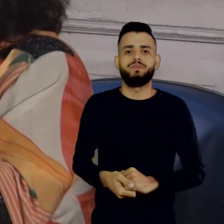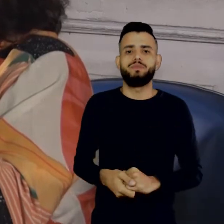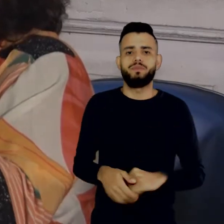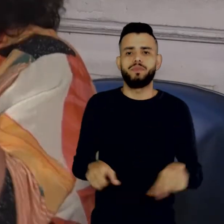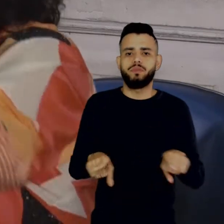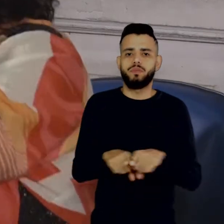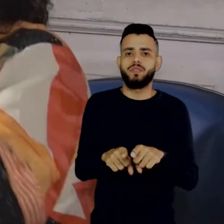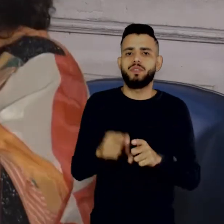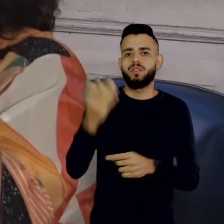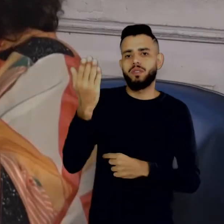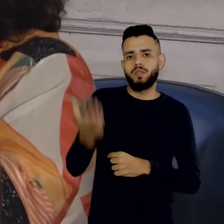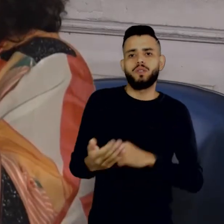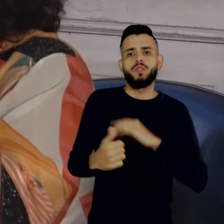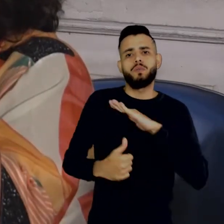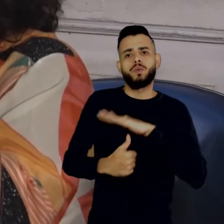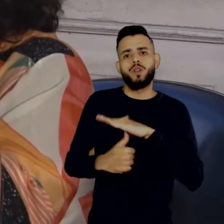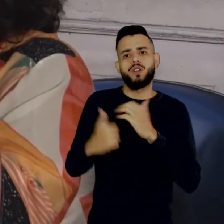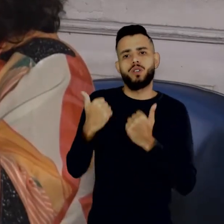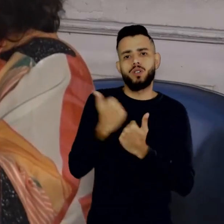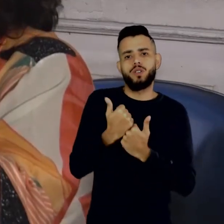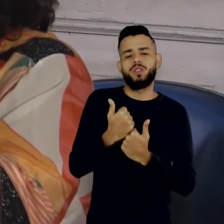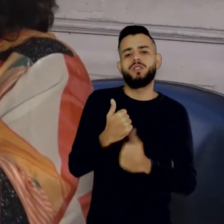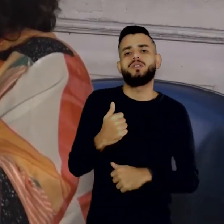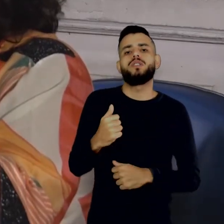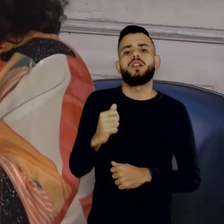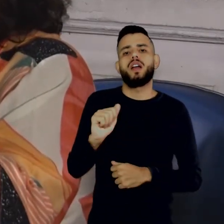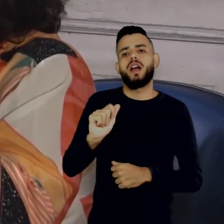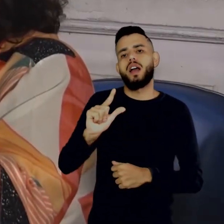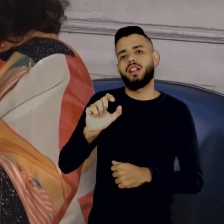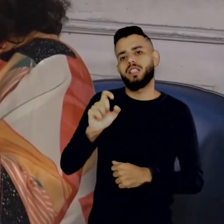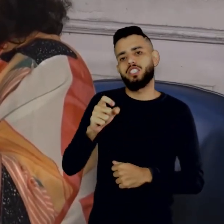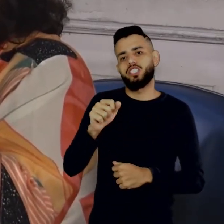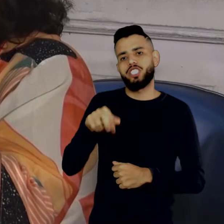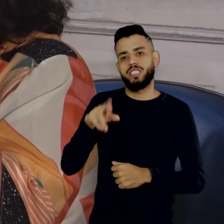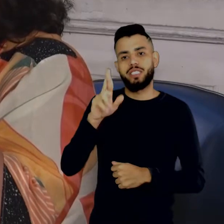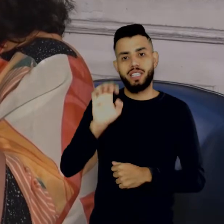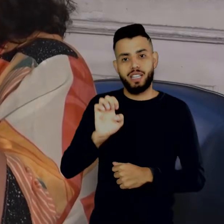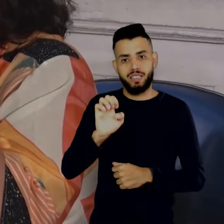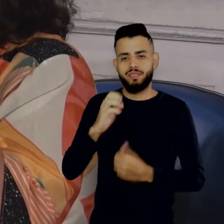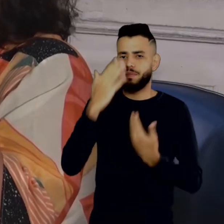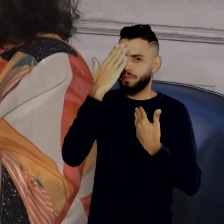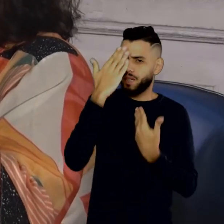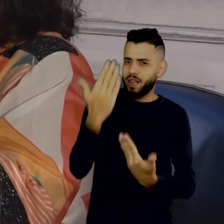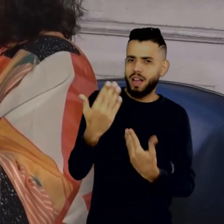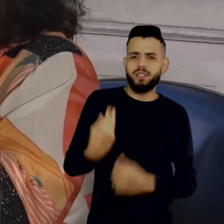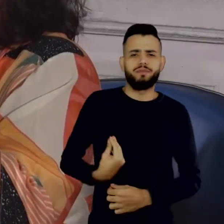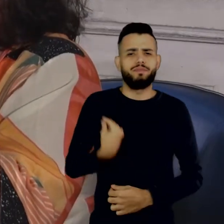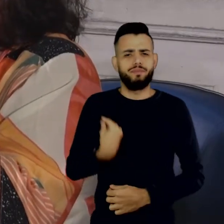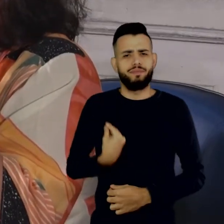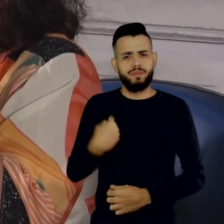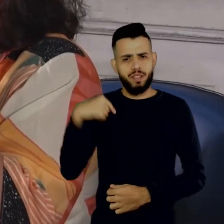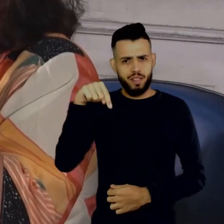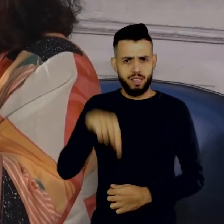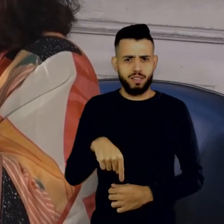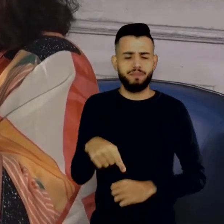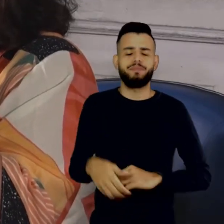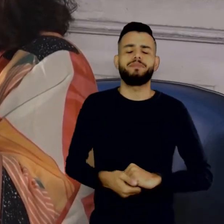saudar a presença do nosso pró-reitor da PR4 aqui, Alexandre, obrigada por estar aqui com a gente.